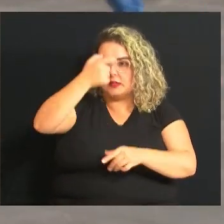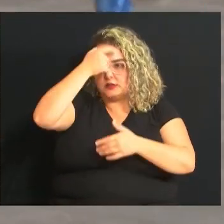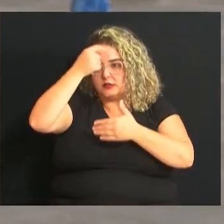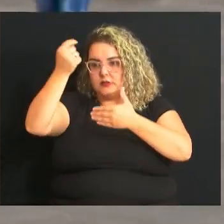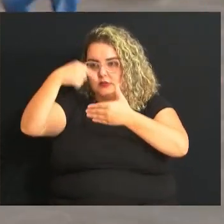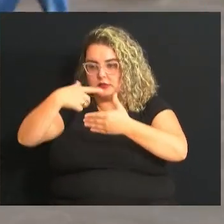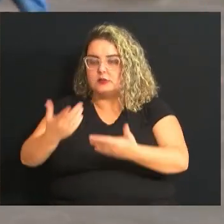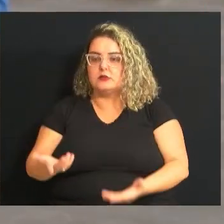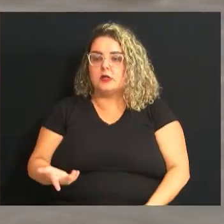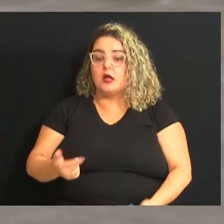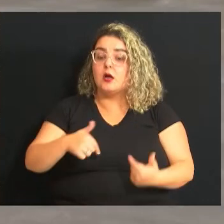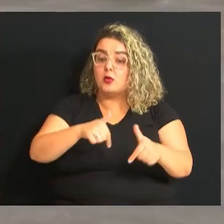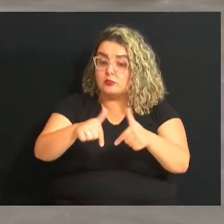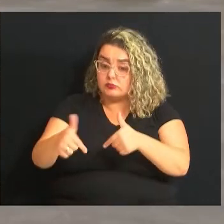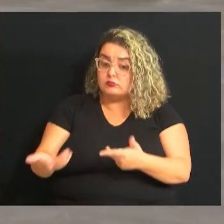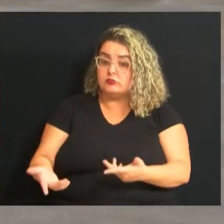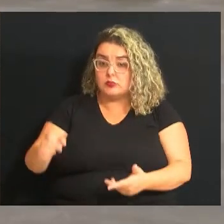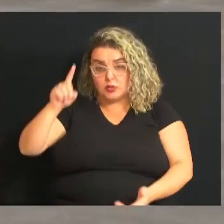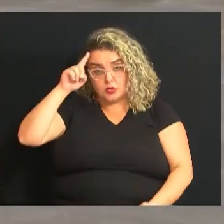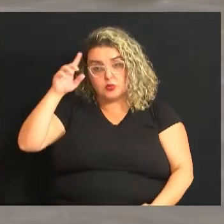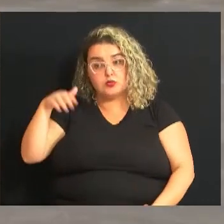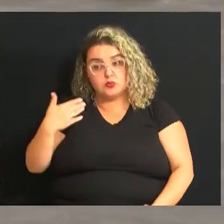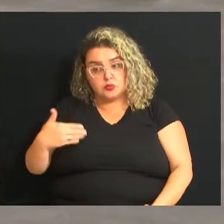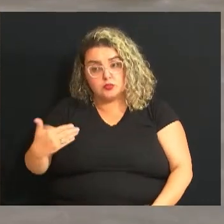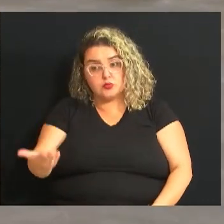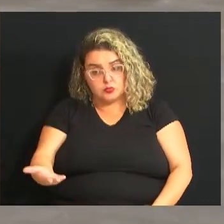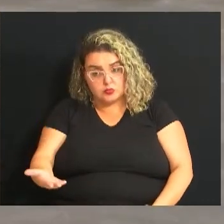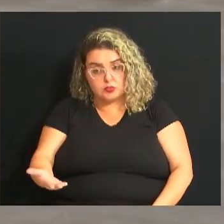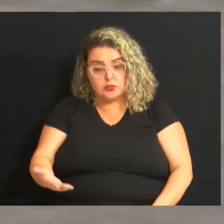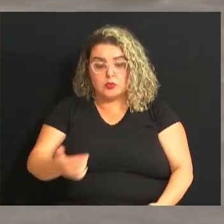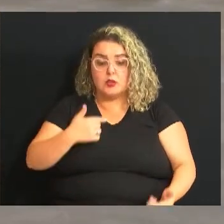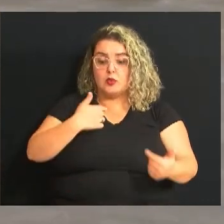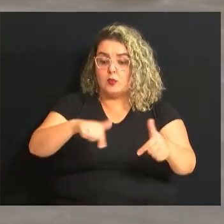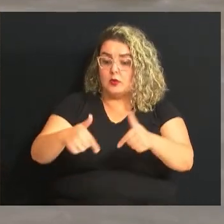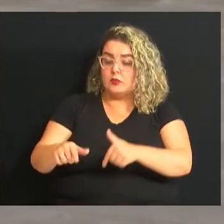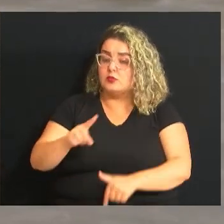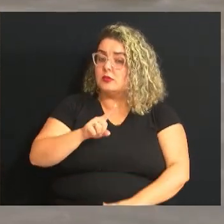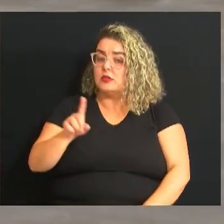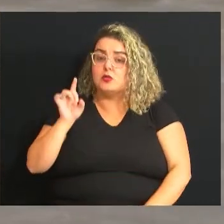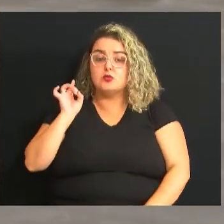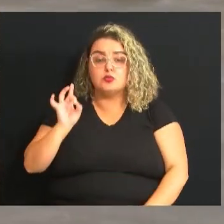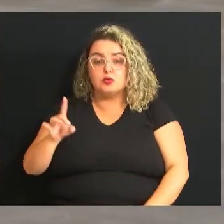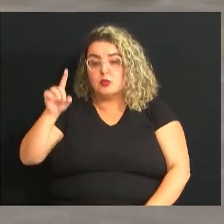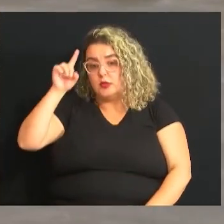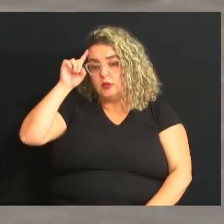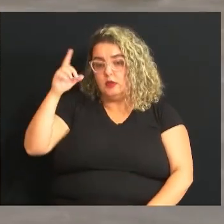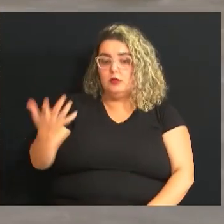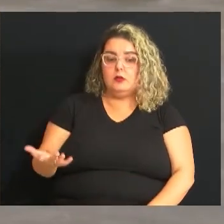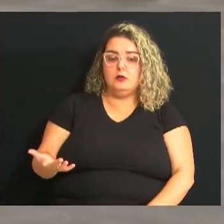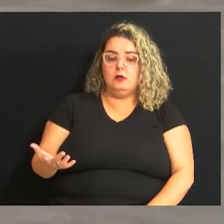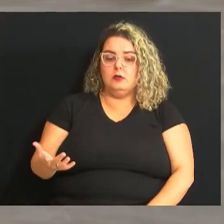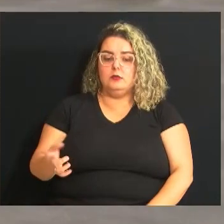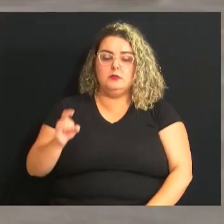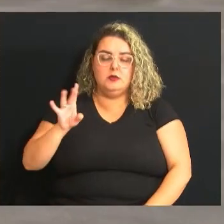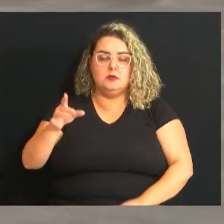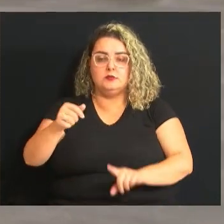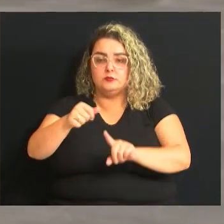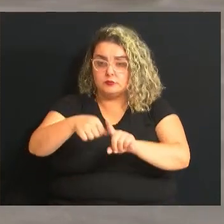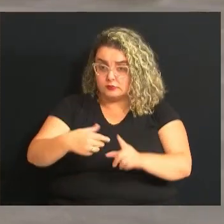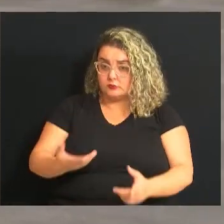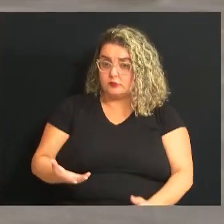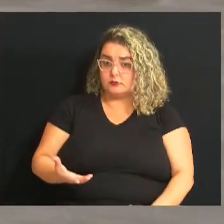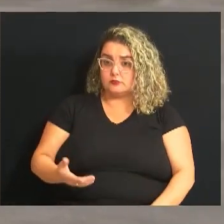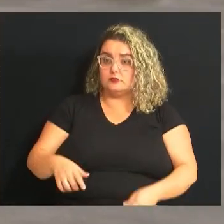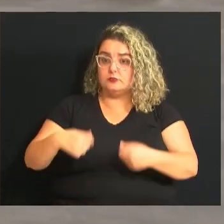da Consciência. É um trabalho que é um trabalho diário, né? Não, é um trabalho que não fica só no dia, que fica só no